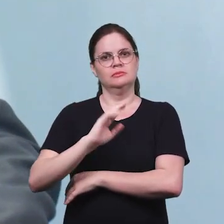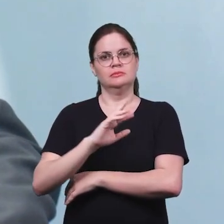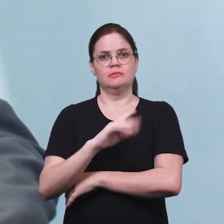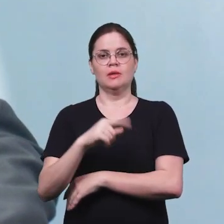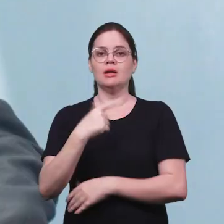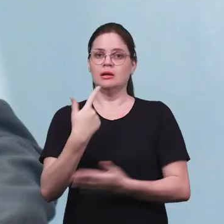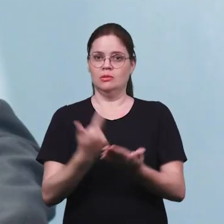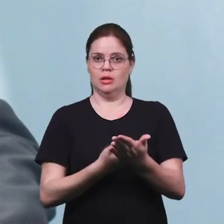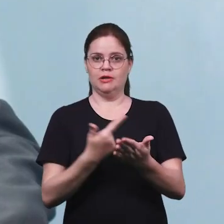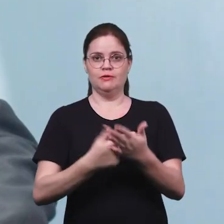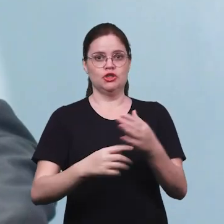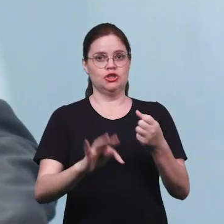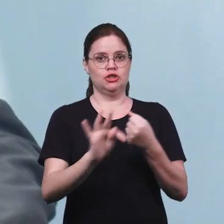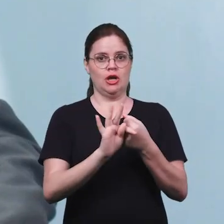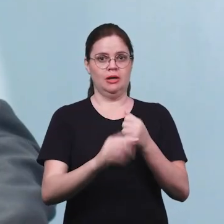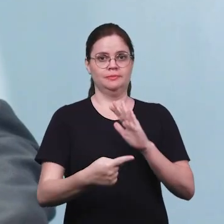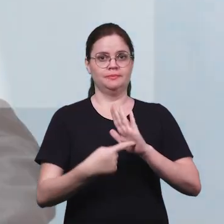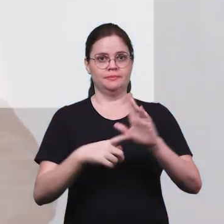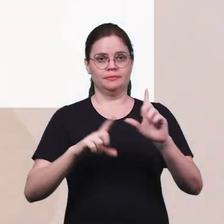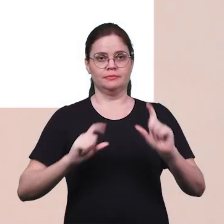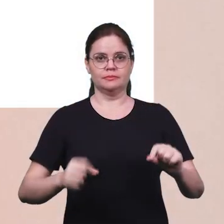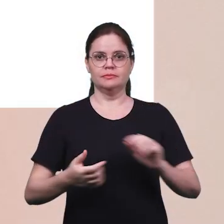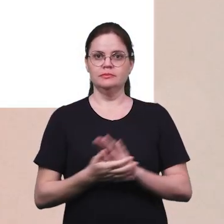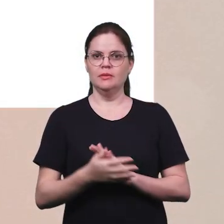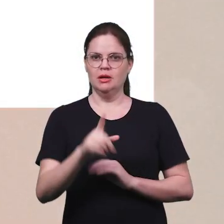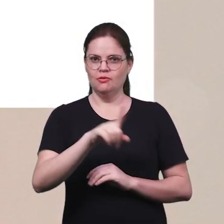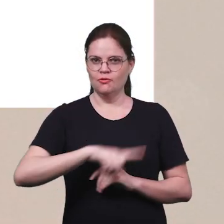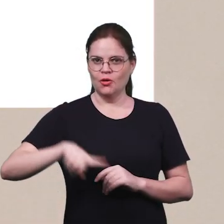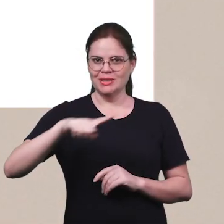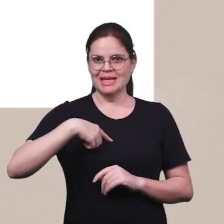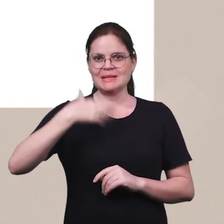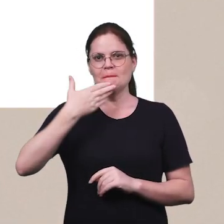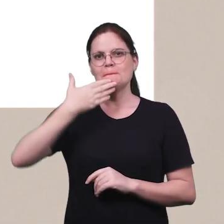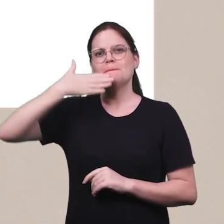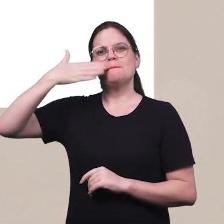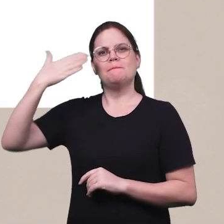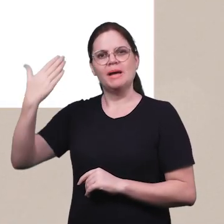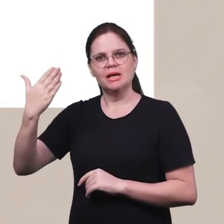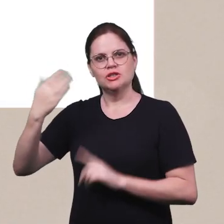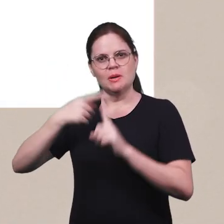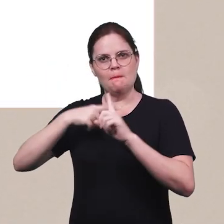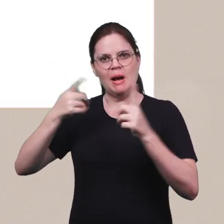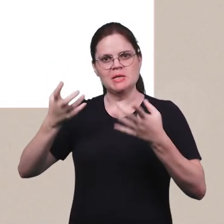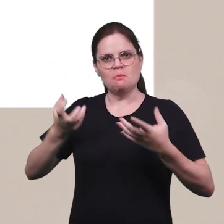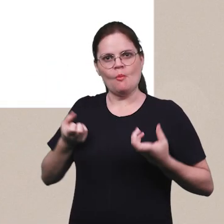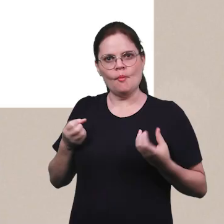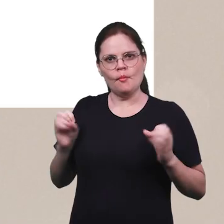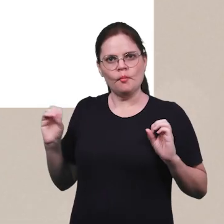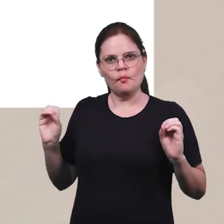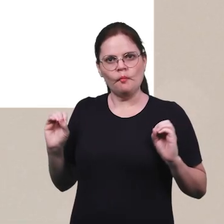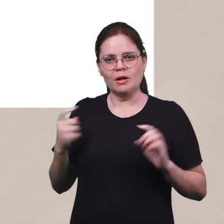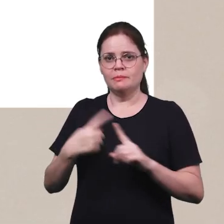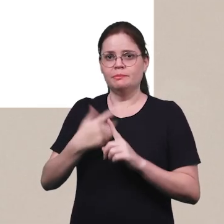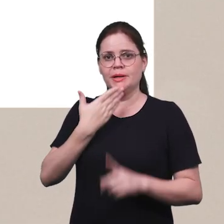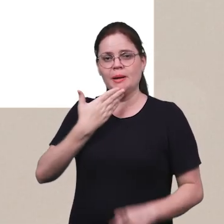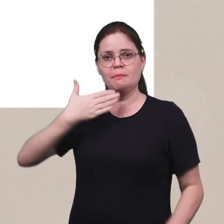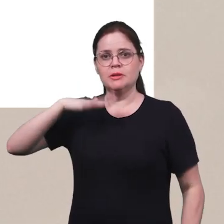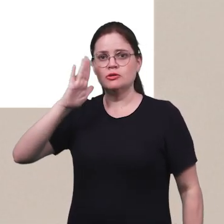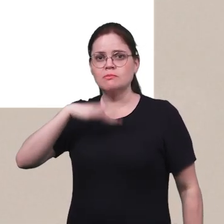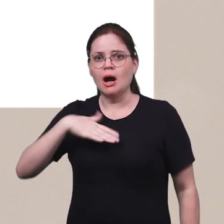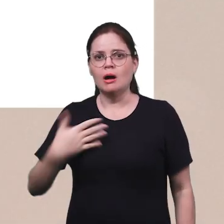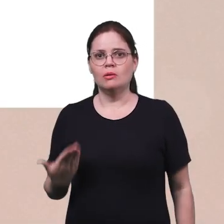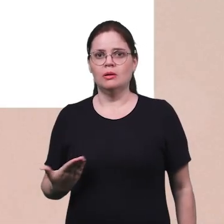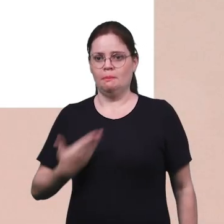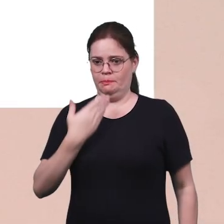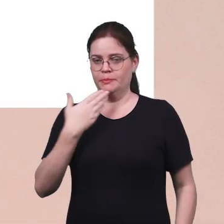Tiago, ele escreve em sua carta dizendo: pedis e não recebeis porque pedis mal. Pediu o quê? Para o seu